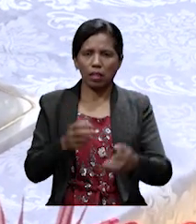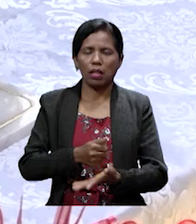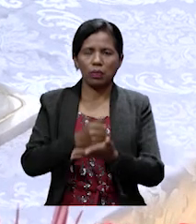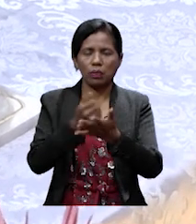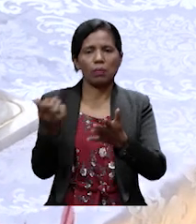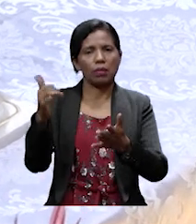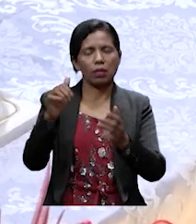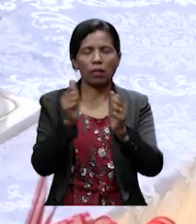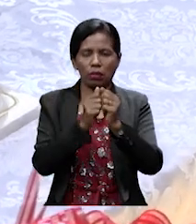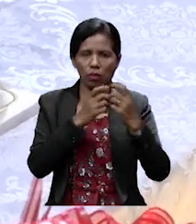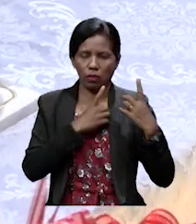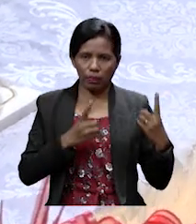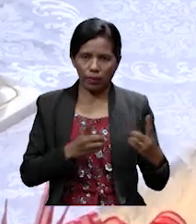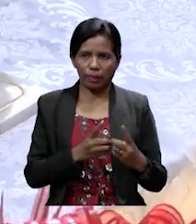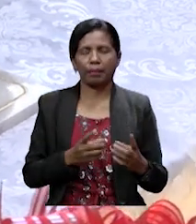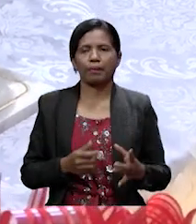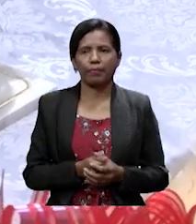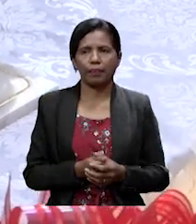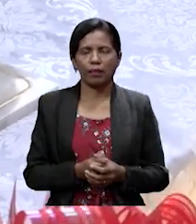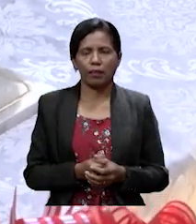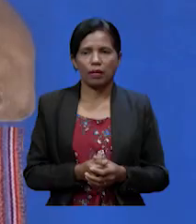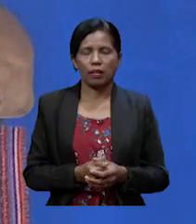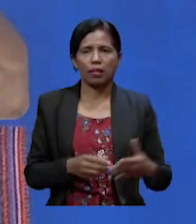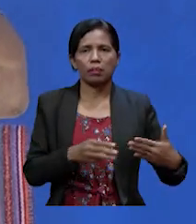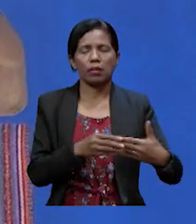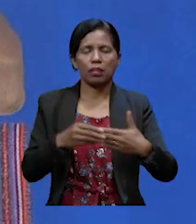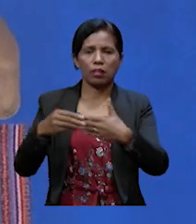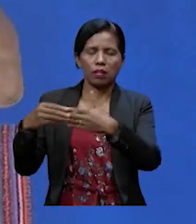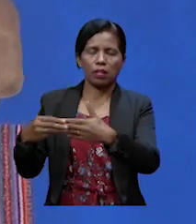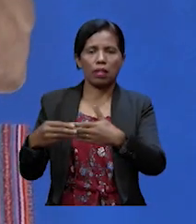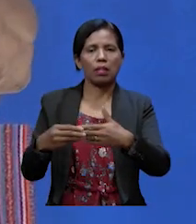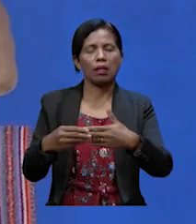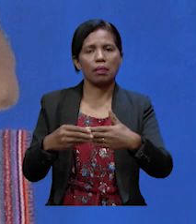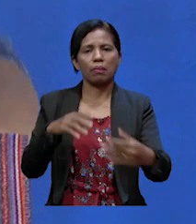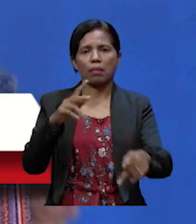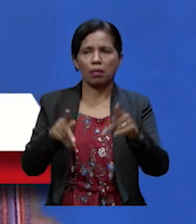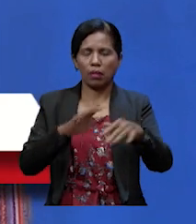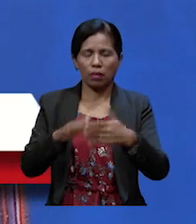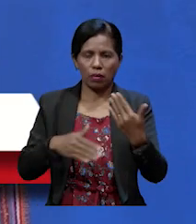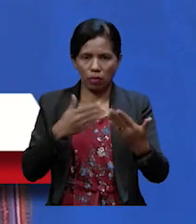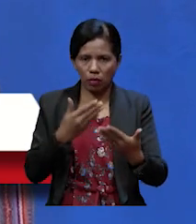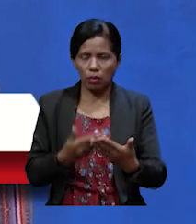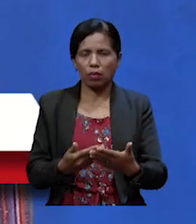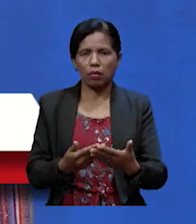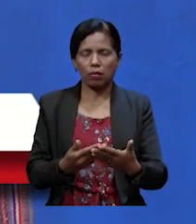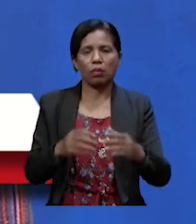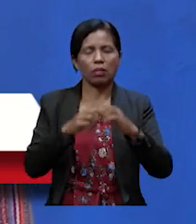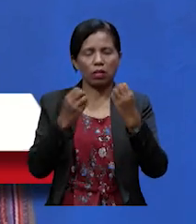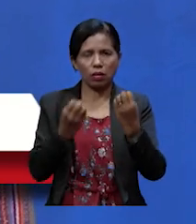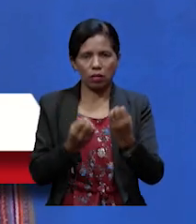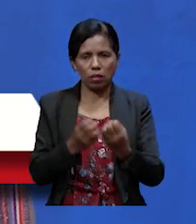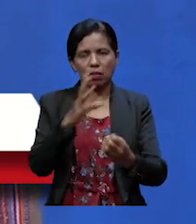domin. Doliu ba organizações sira ba ministério sobre de ho solidariedade